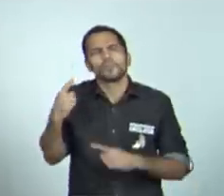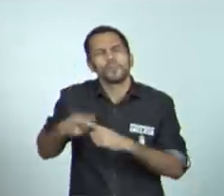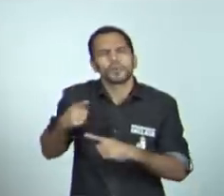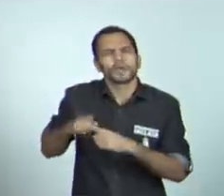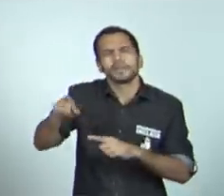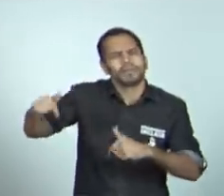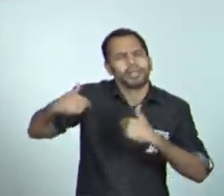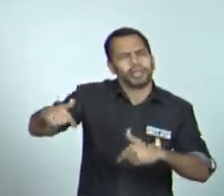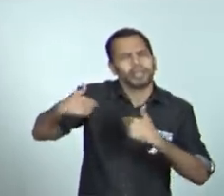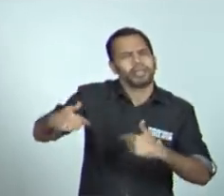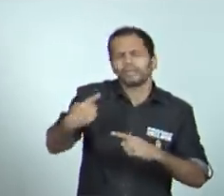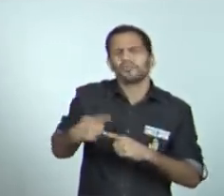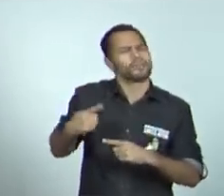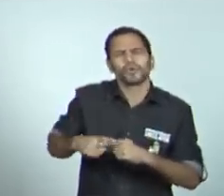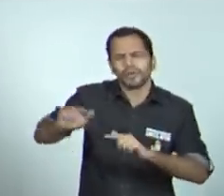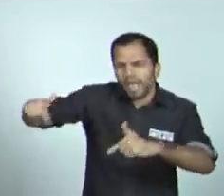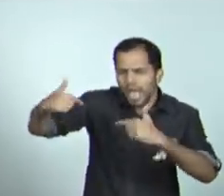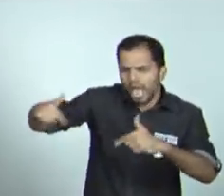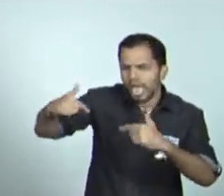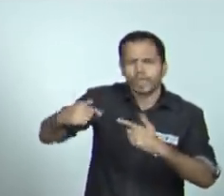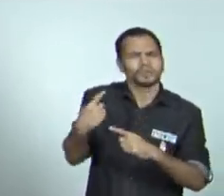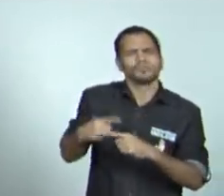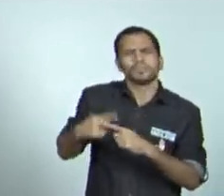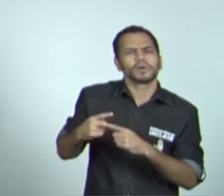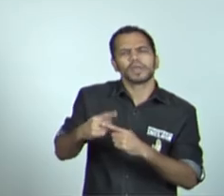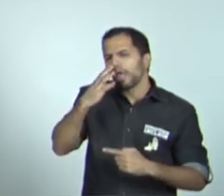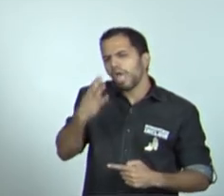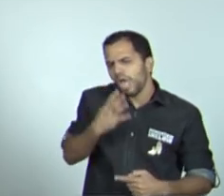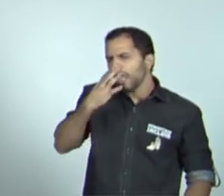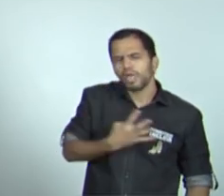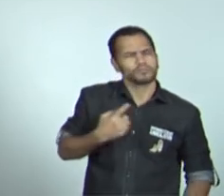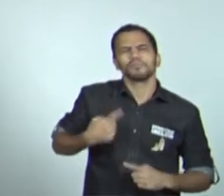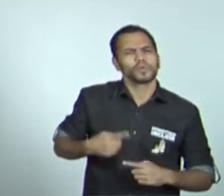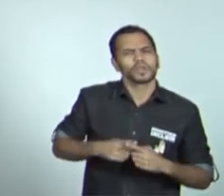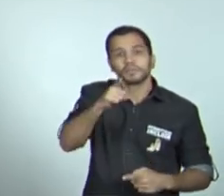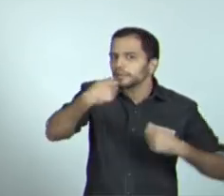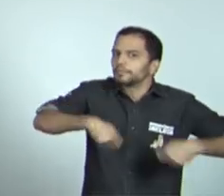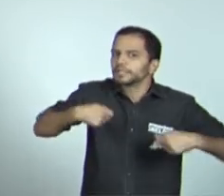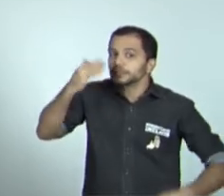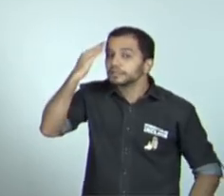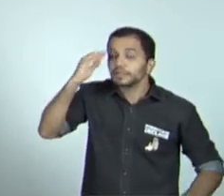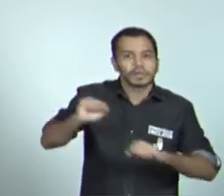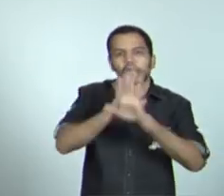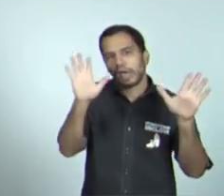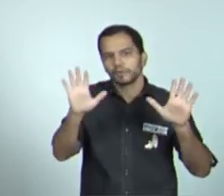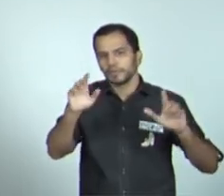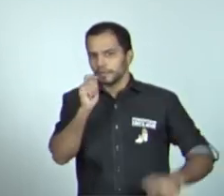ameaçado procure entender por que que você não sendo ameaçado financeiramente